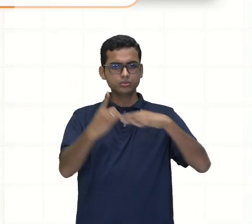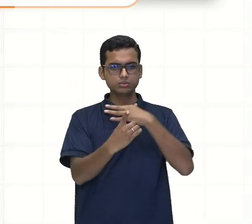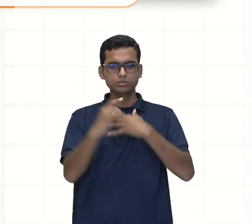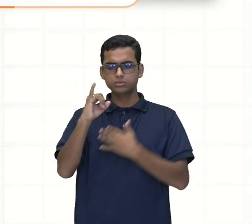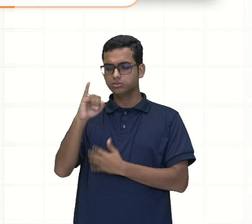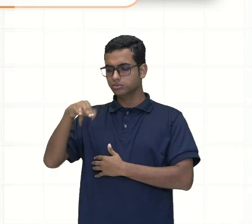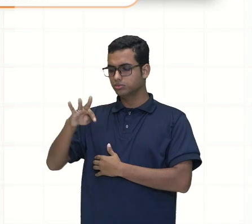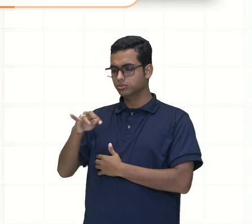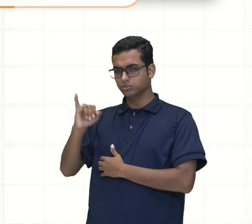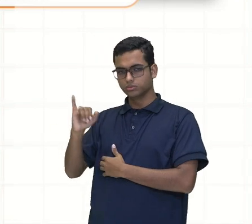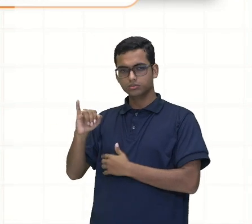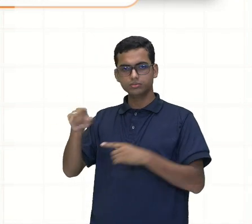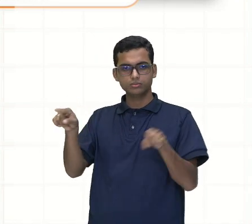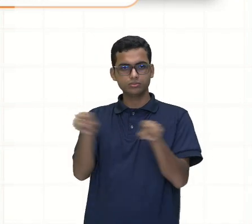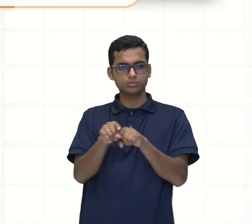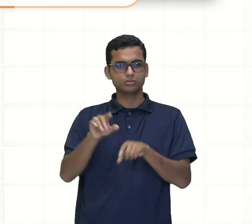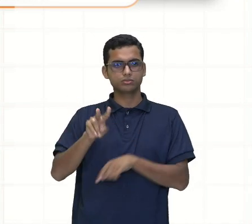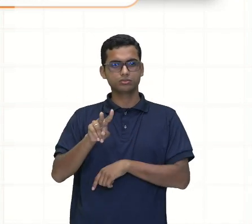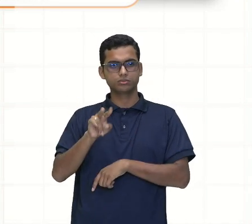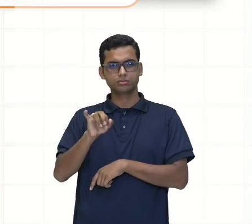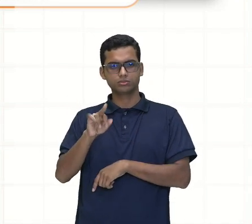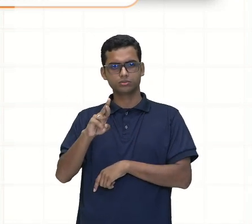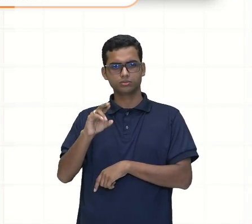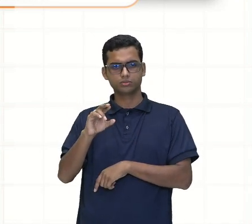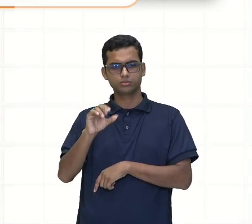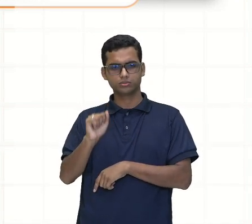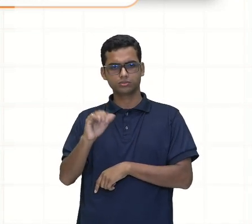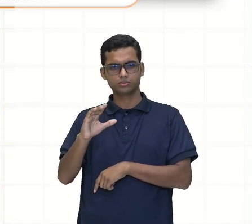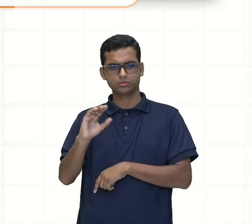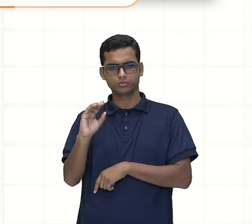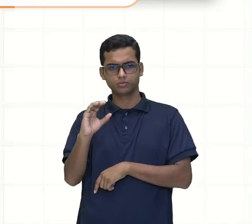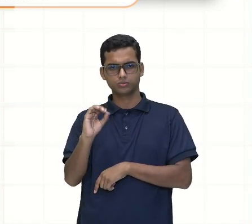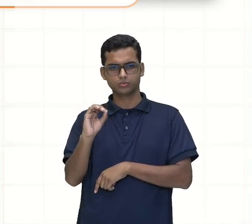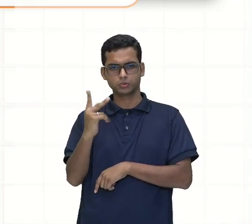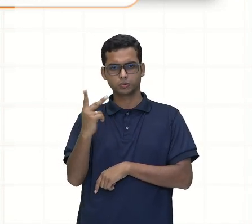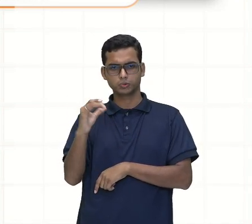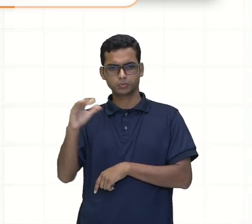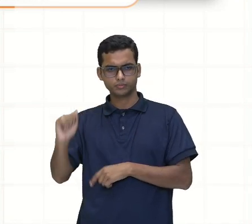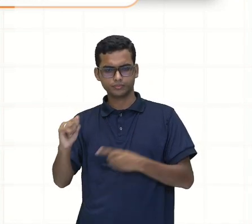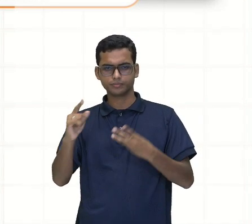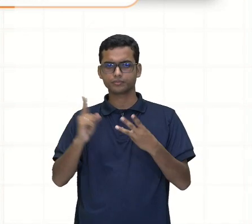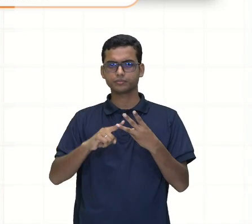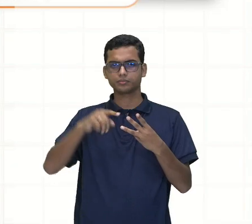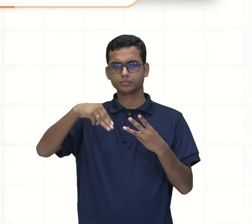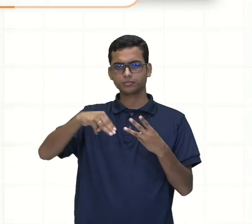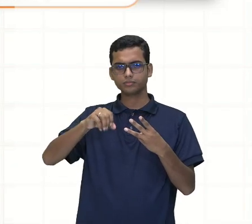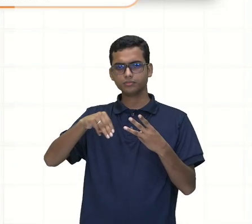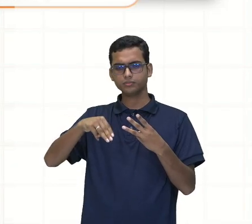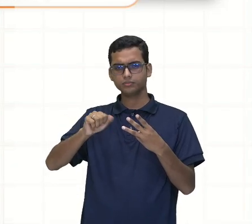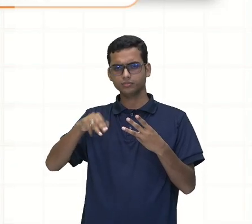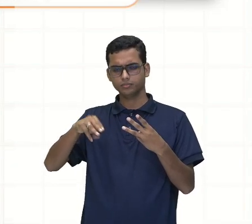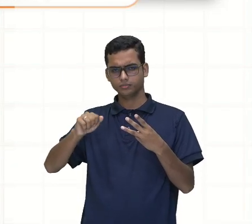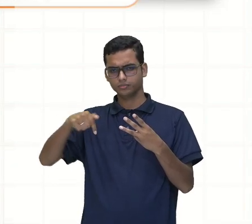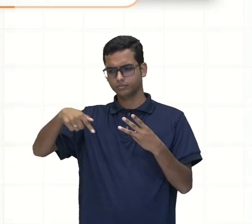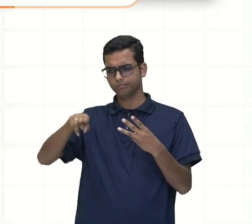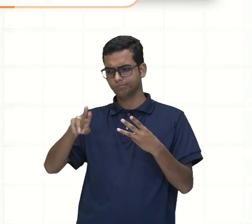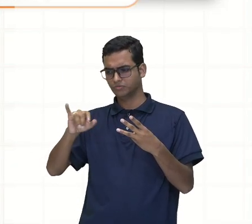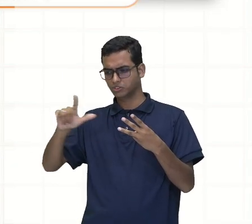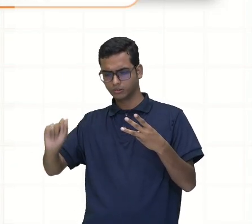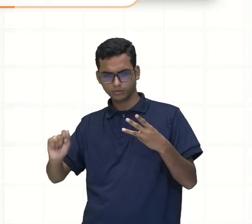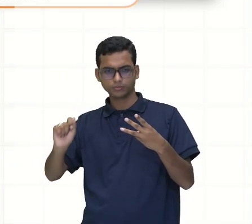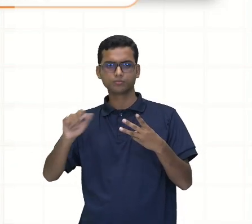Inti, Viracocha e Mama Quila. São os principais deuses para o Império Inca.